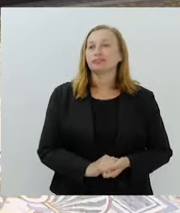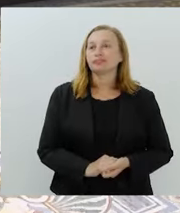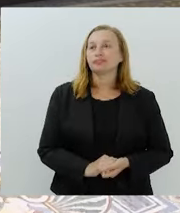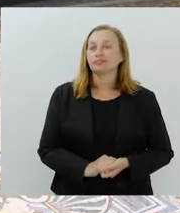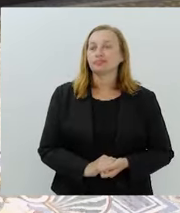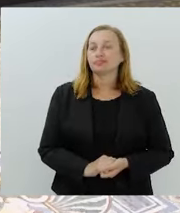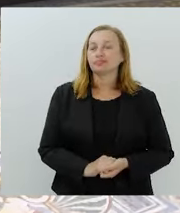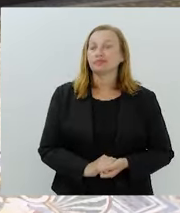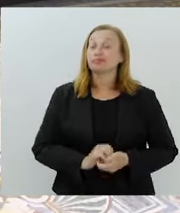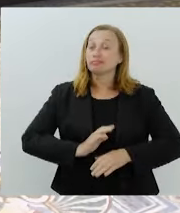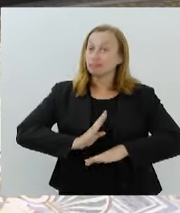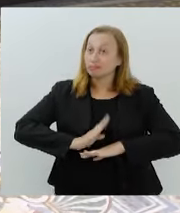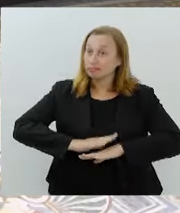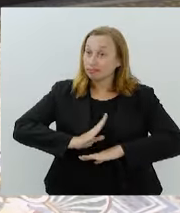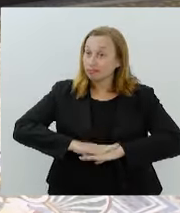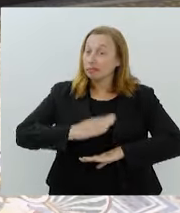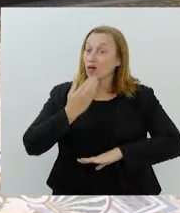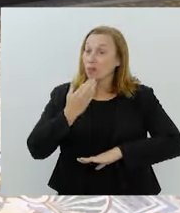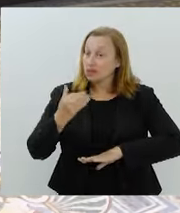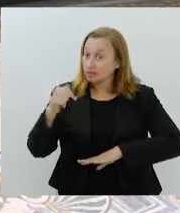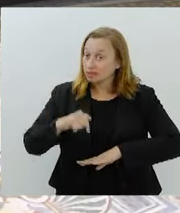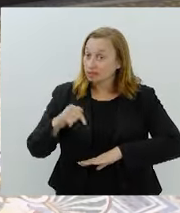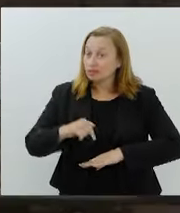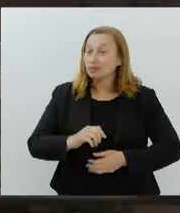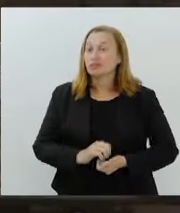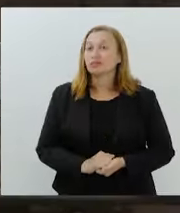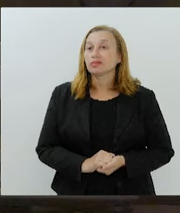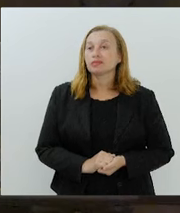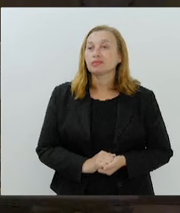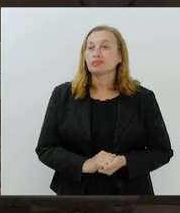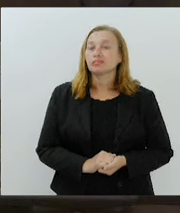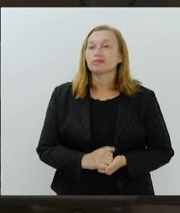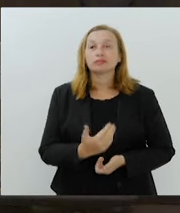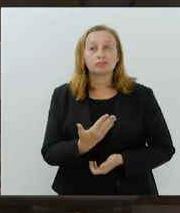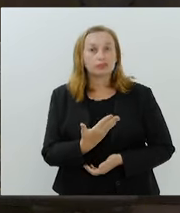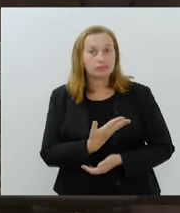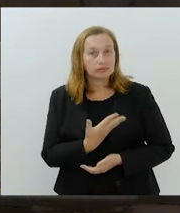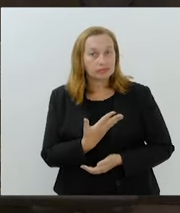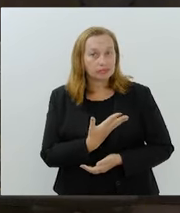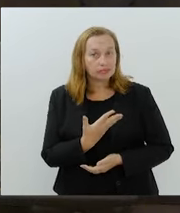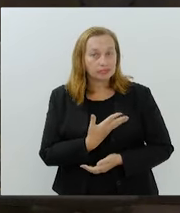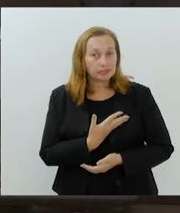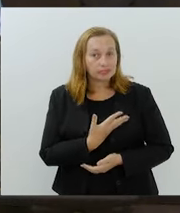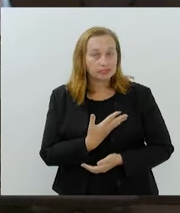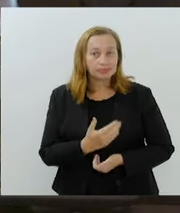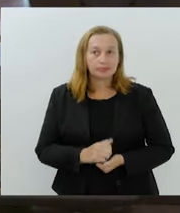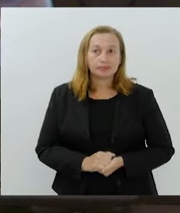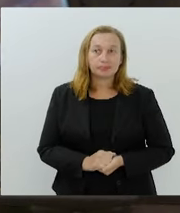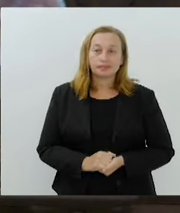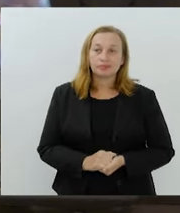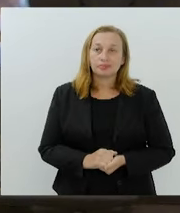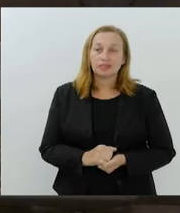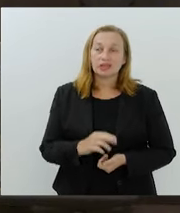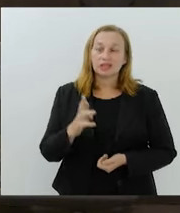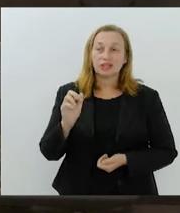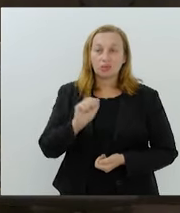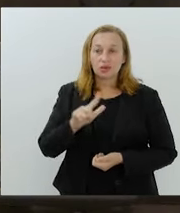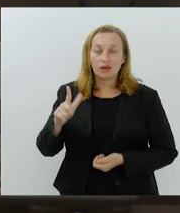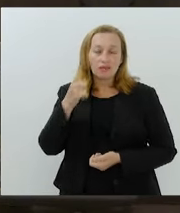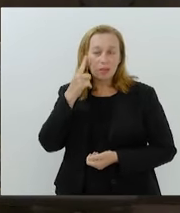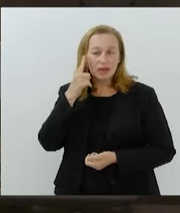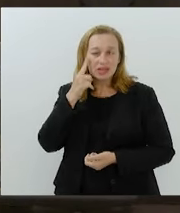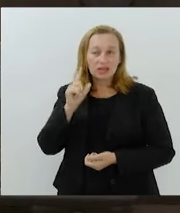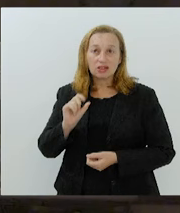E nesse momento, peço aqui para as nossas queridas amigas do cerimonial, que sempre ficam pensando, o que é que